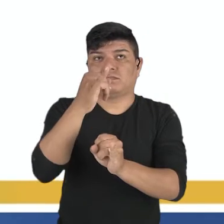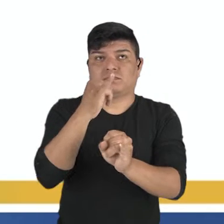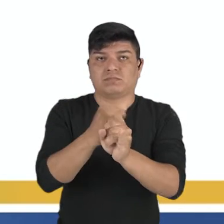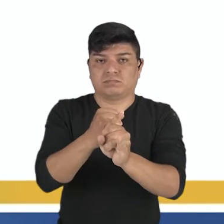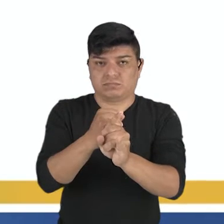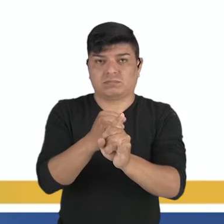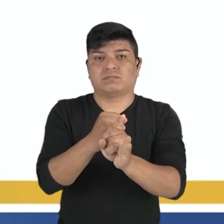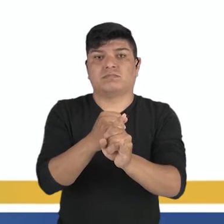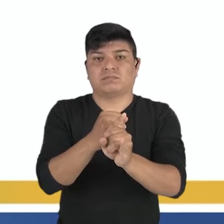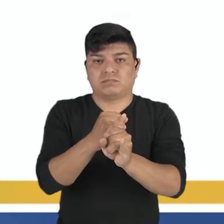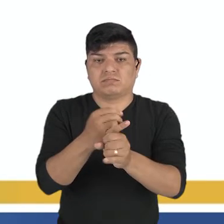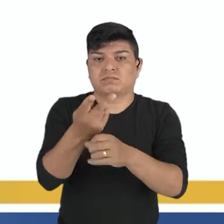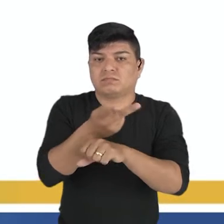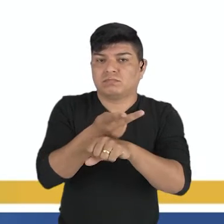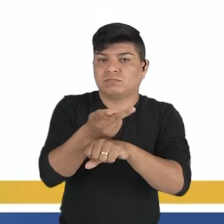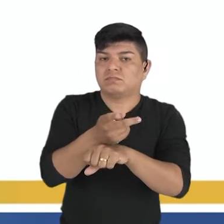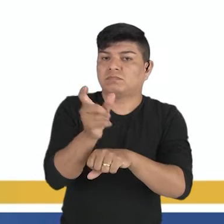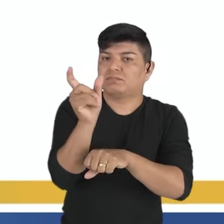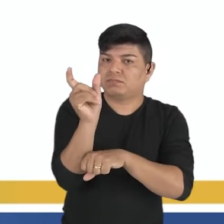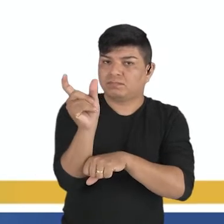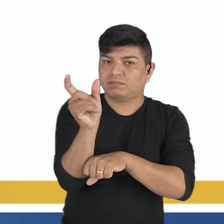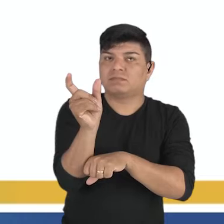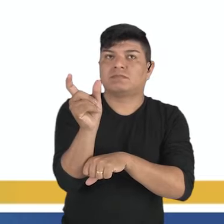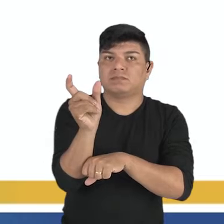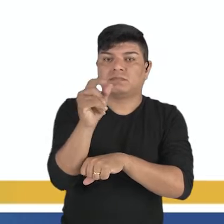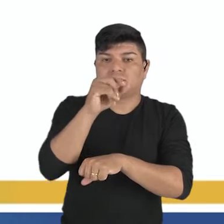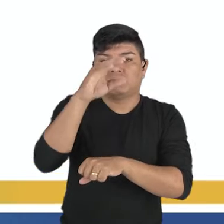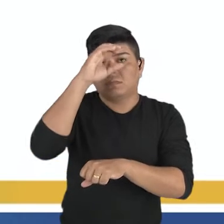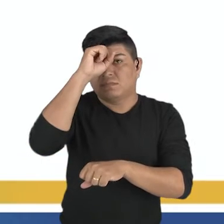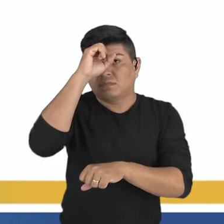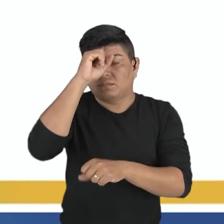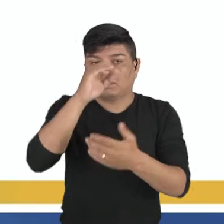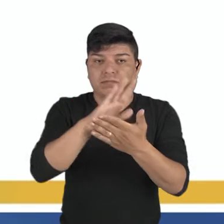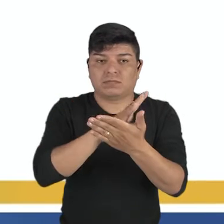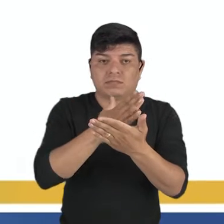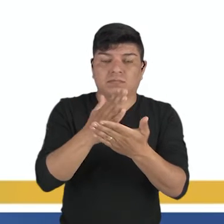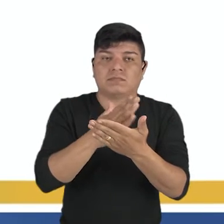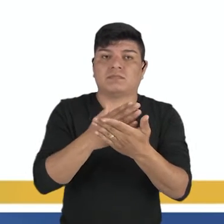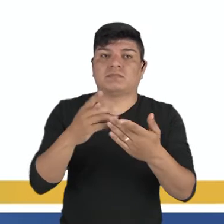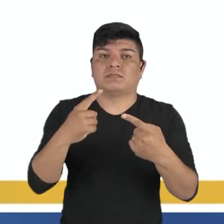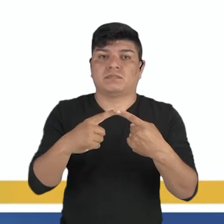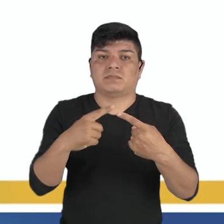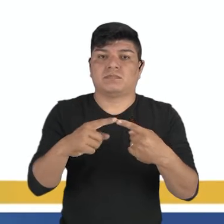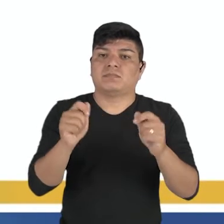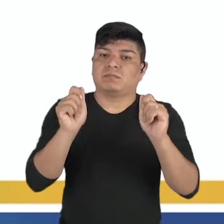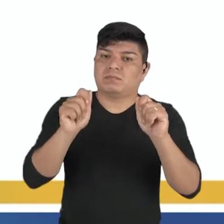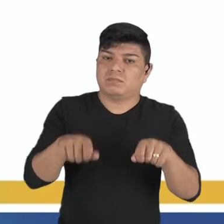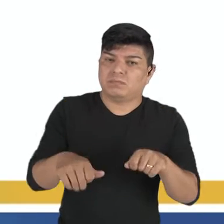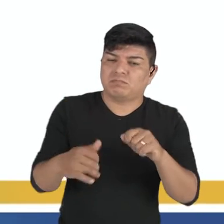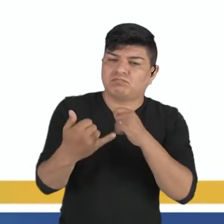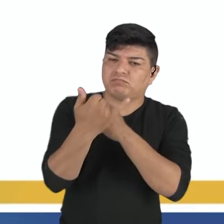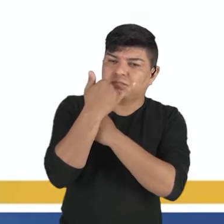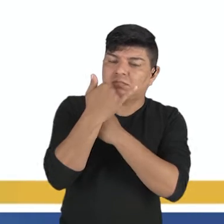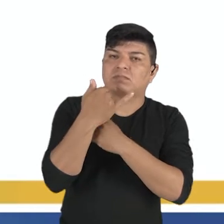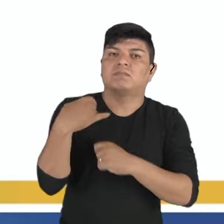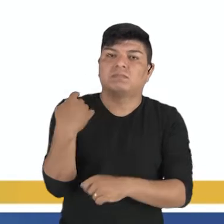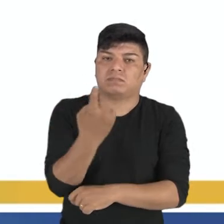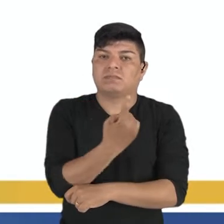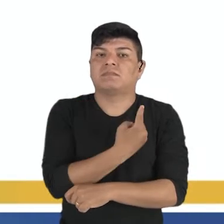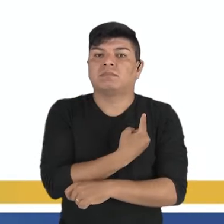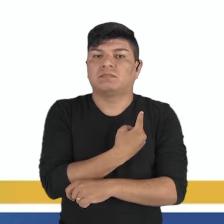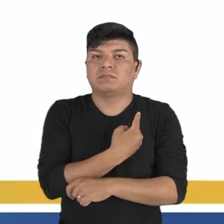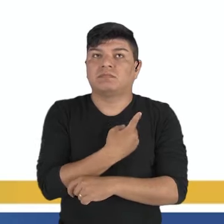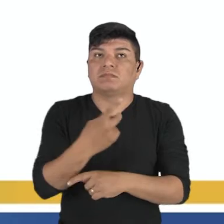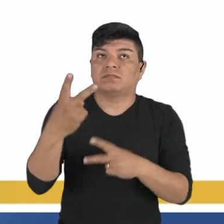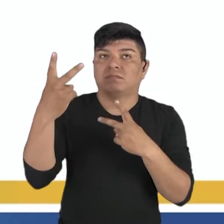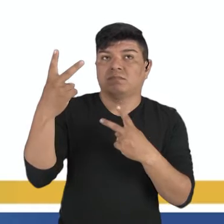falsos cognatos e aprendam alguns, porque eles também podem enganar a gente,